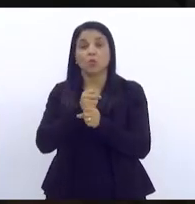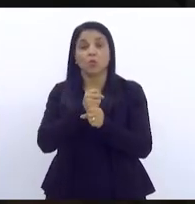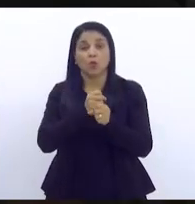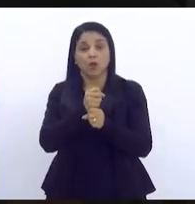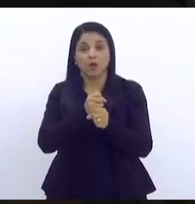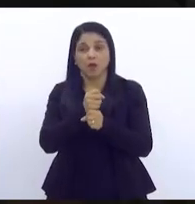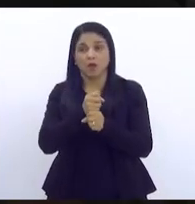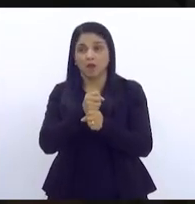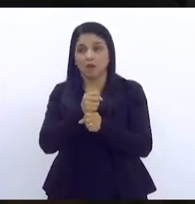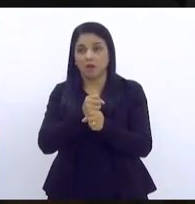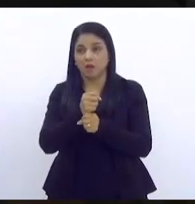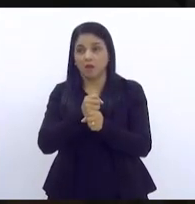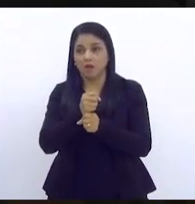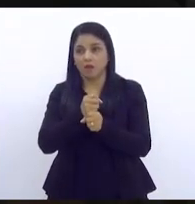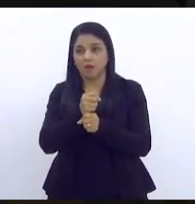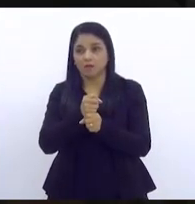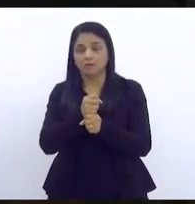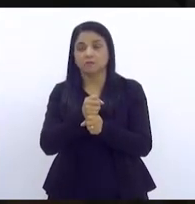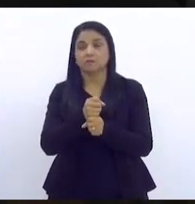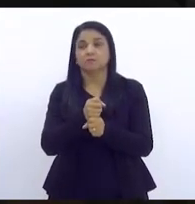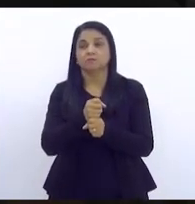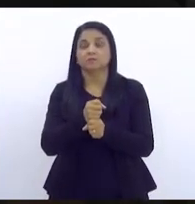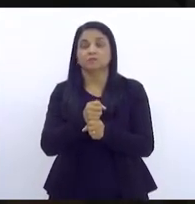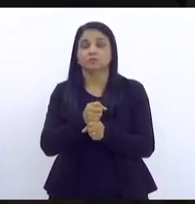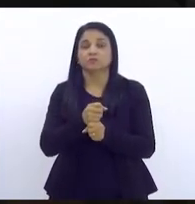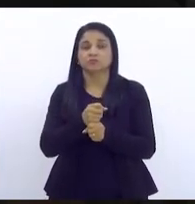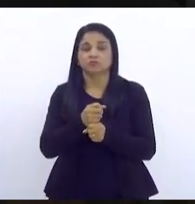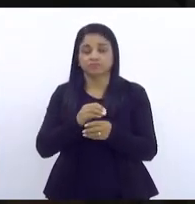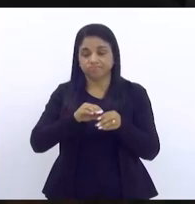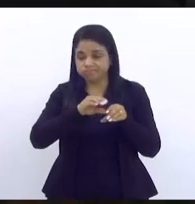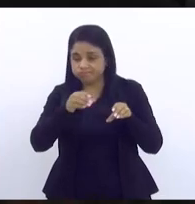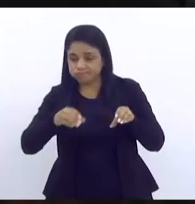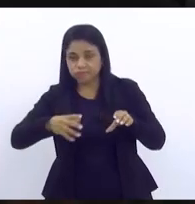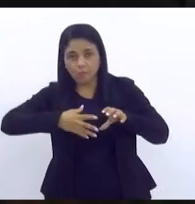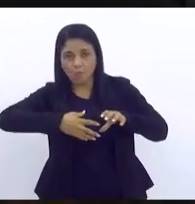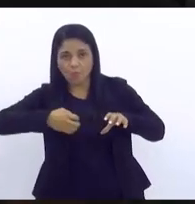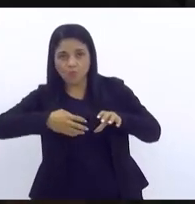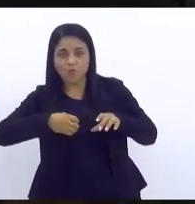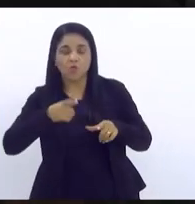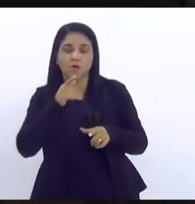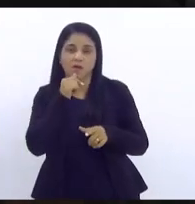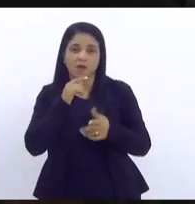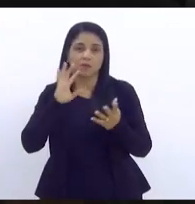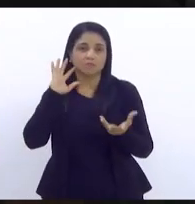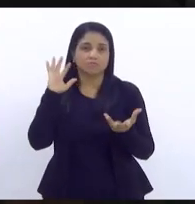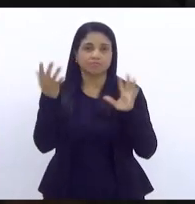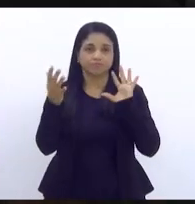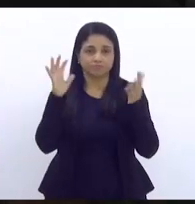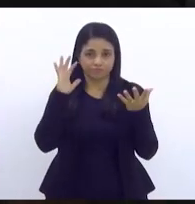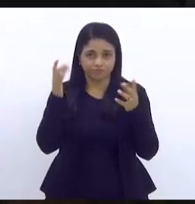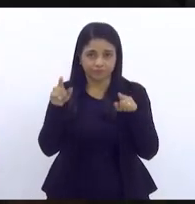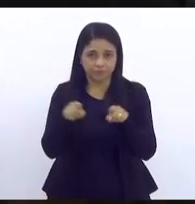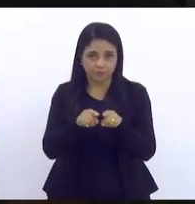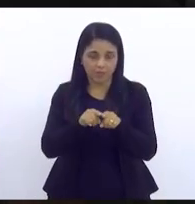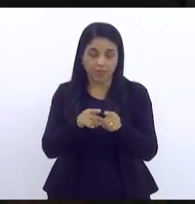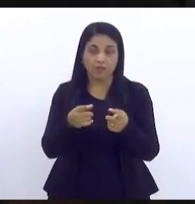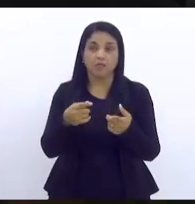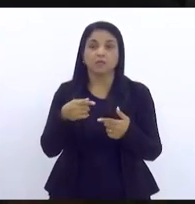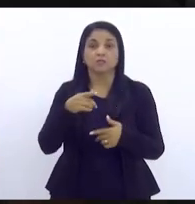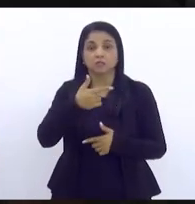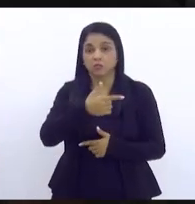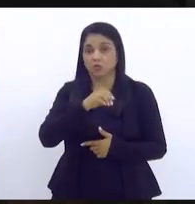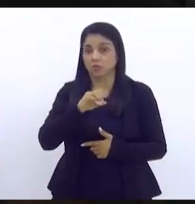vivenciamos o quitante o abastecimento de água e os desastres socioambientais em 2024 vem aí né